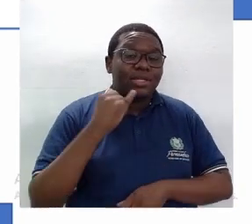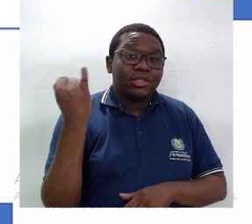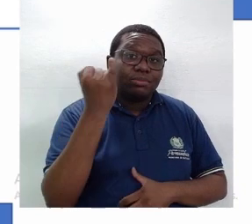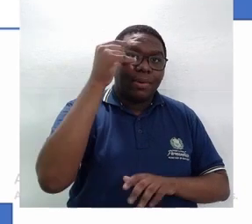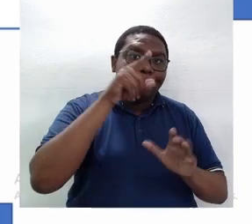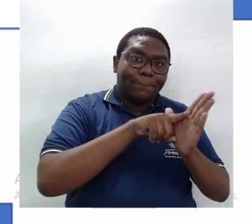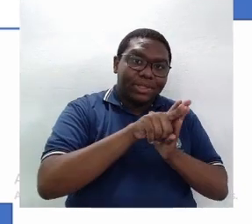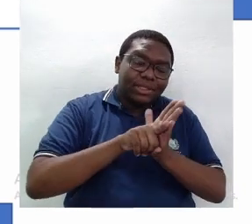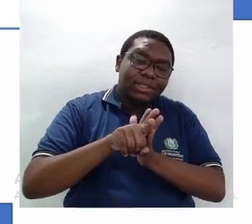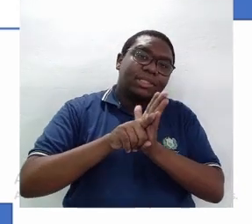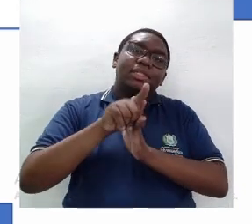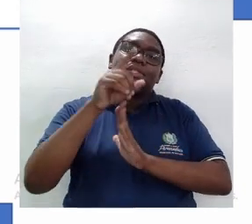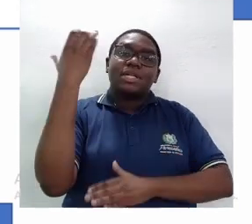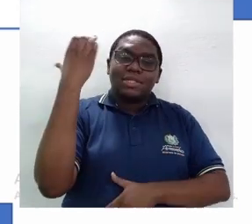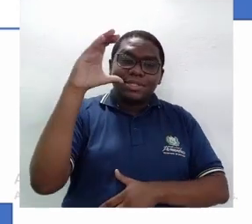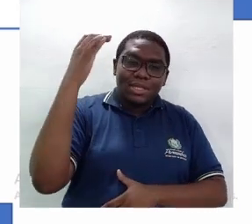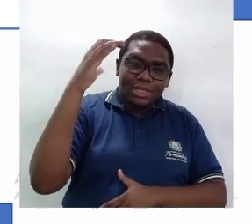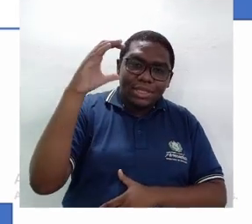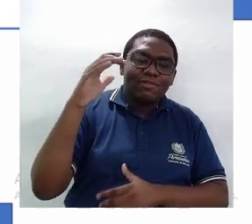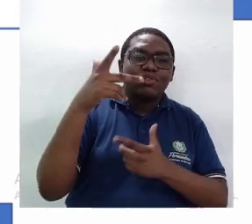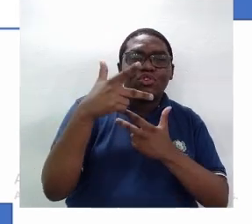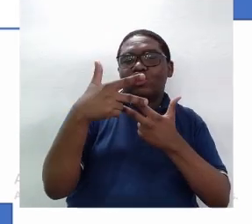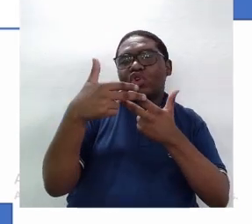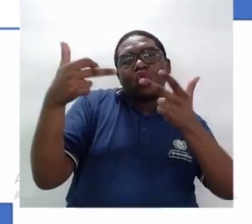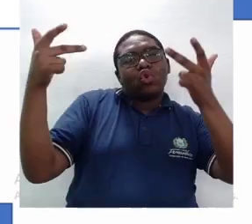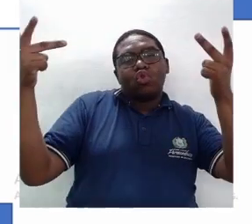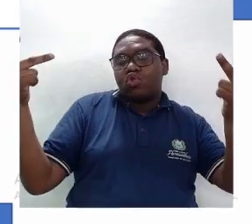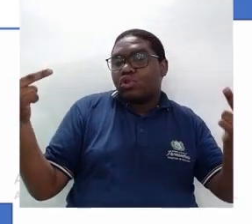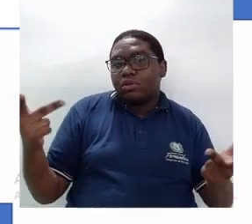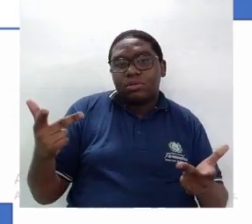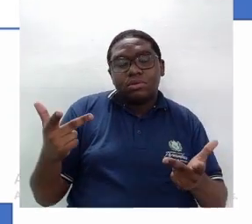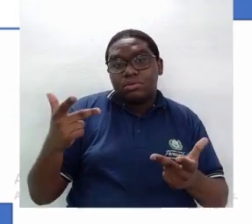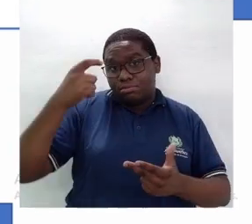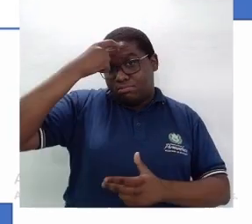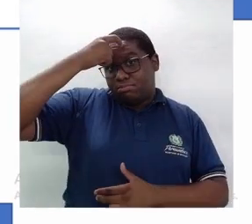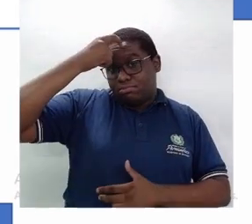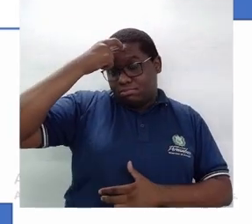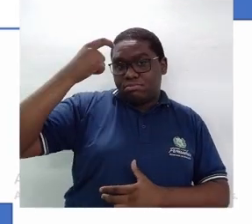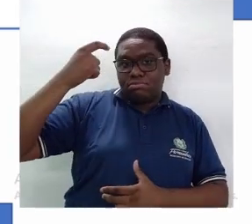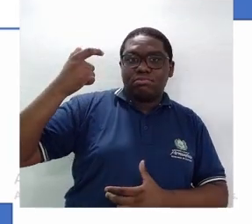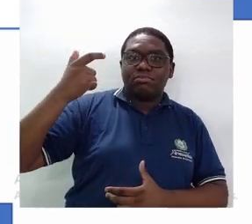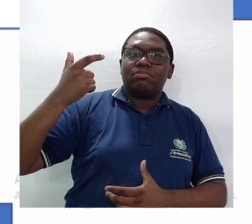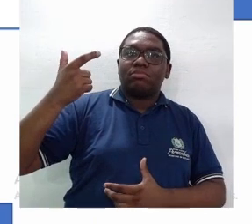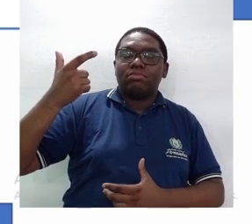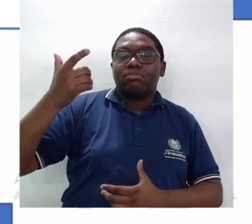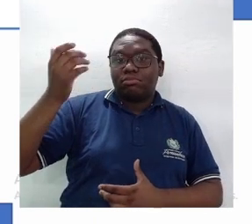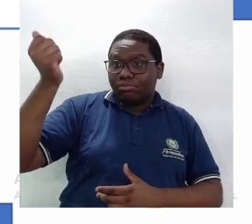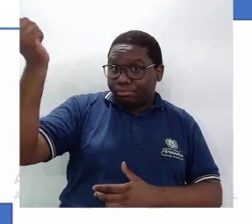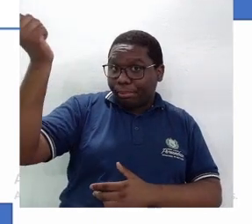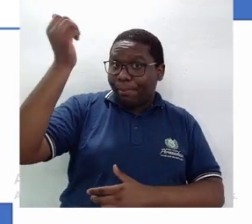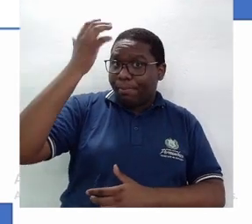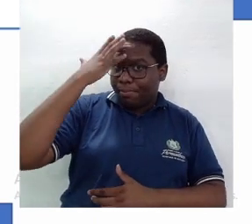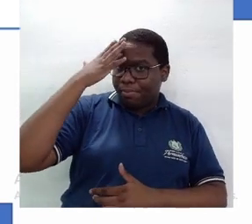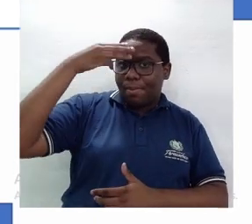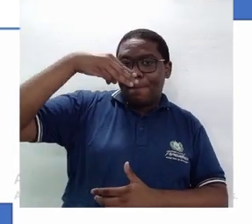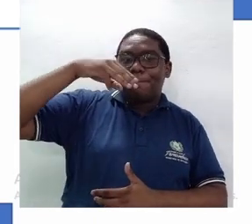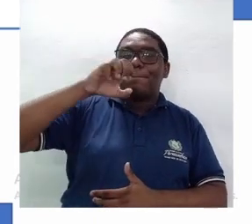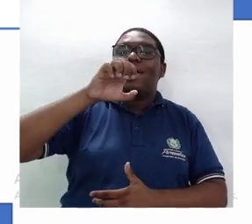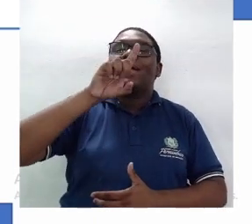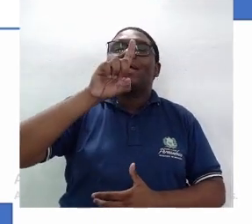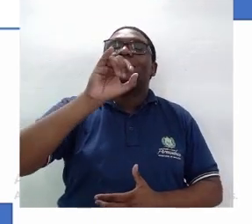sobre fenômenos paranormais, mais notoriamente o que? A mediunidade,